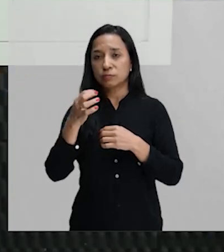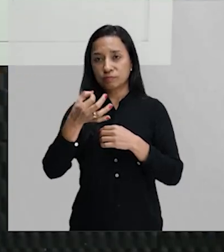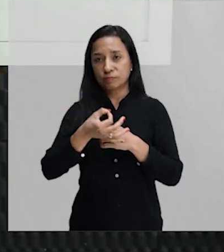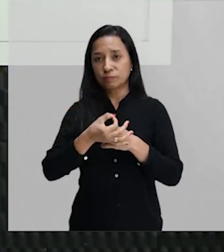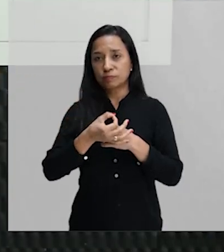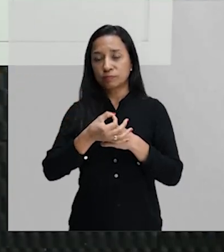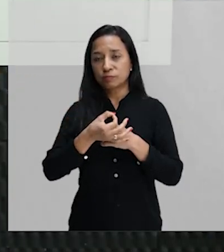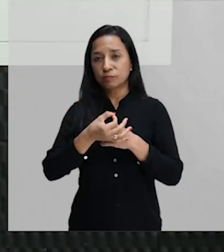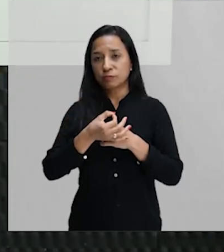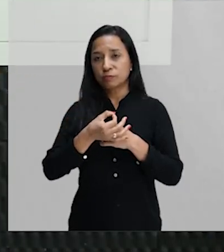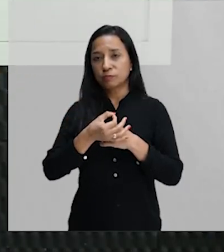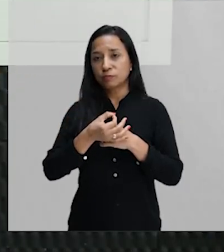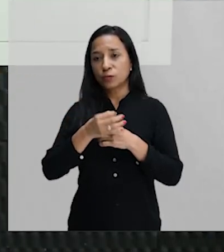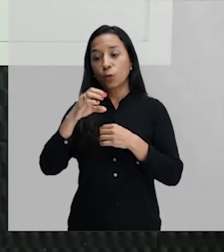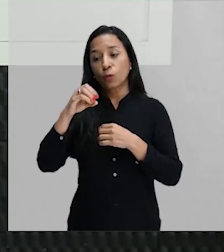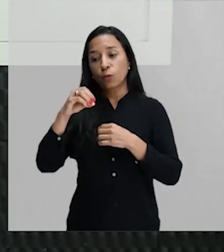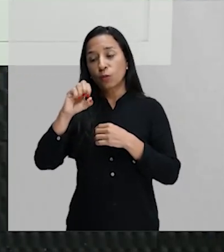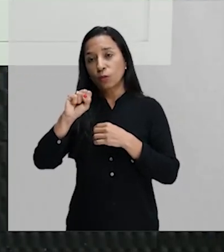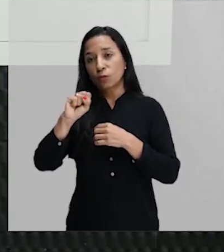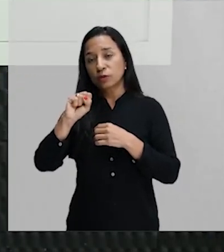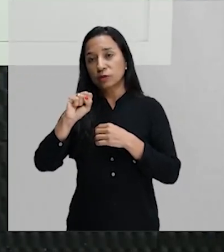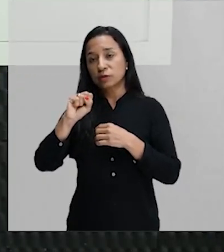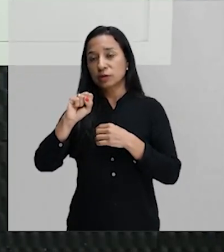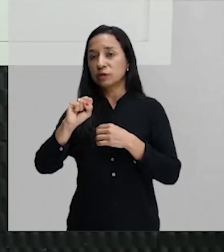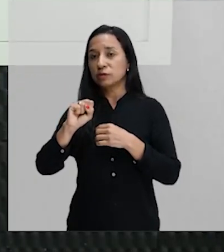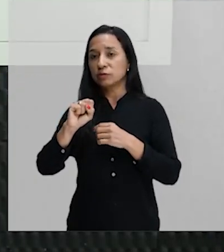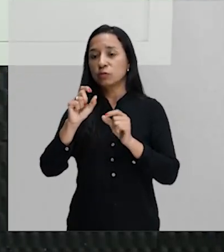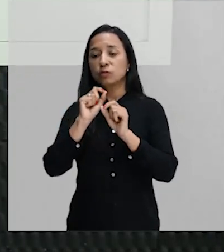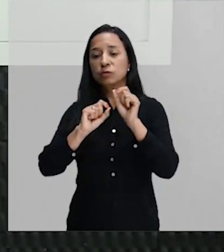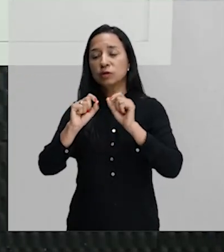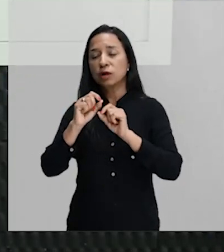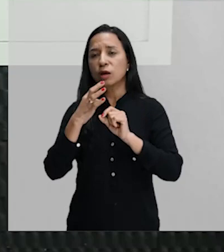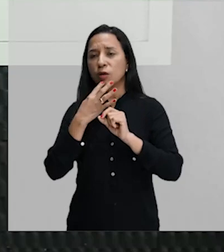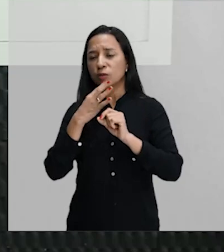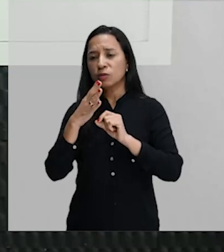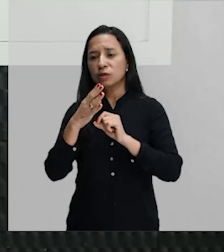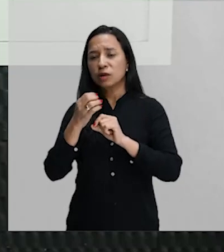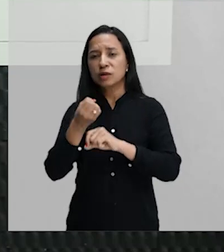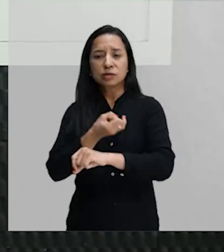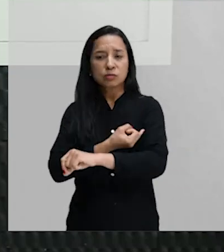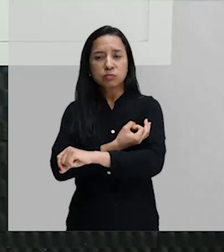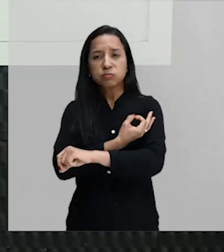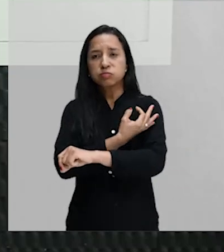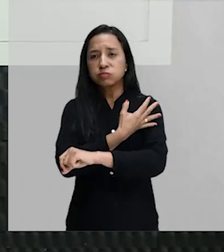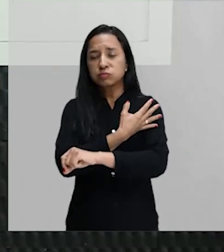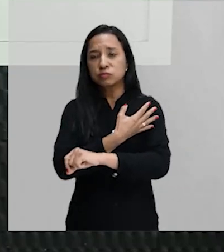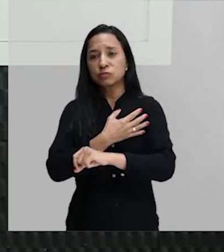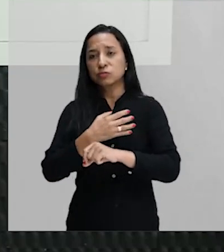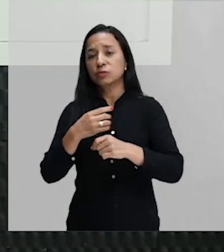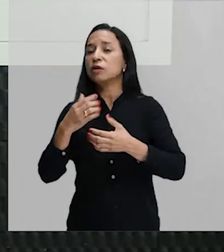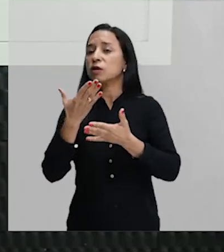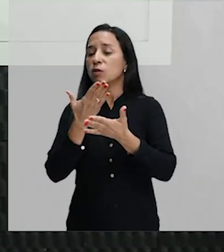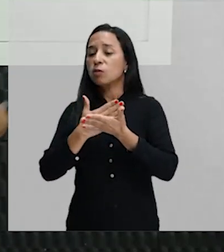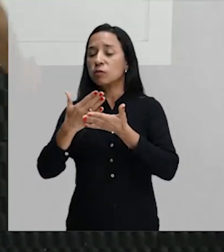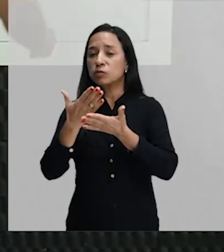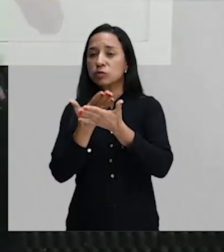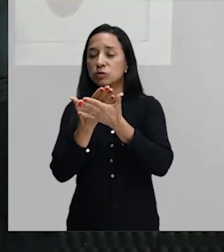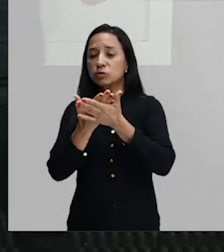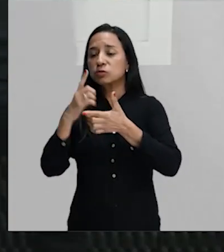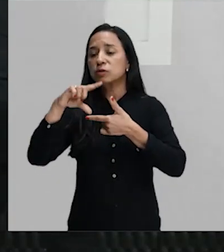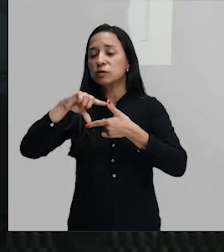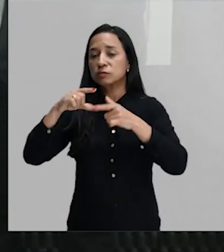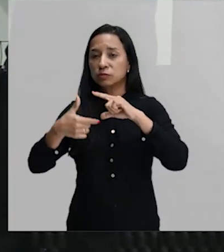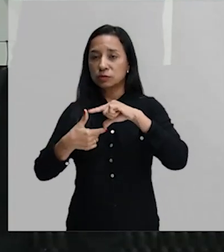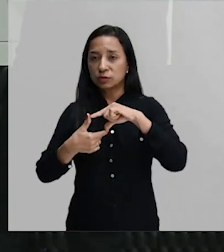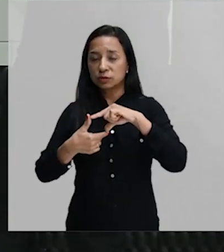Certo? E o cosseno de 45 graus é aqueles que a gente conhece lá do ensino fundamental, onde a gente começou a estudar trigonometria. Então, isso aqui vale menos